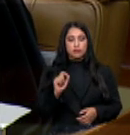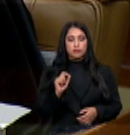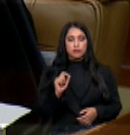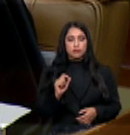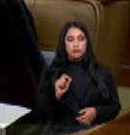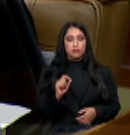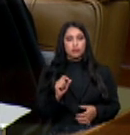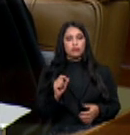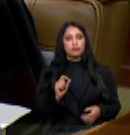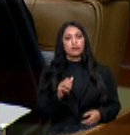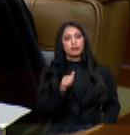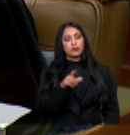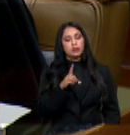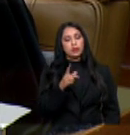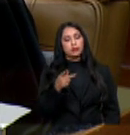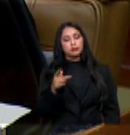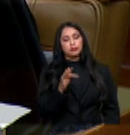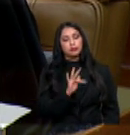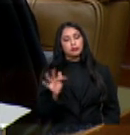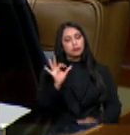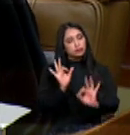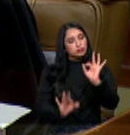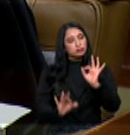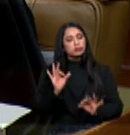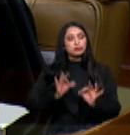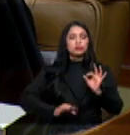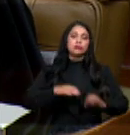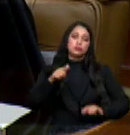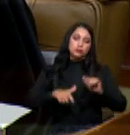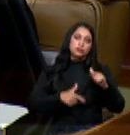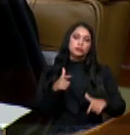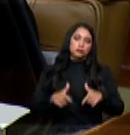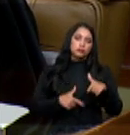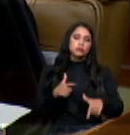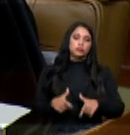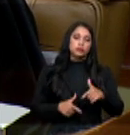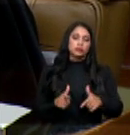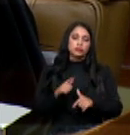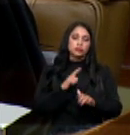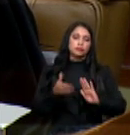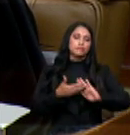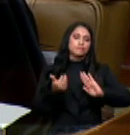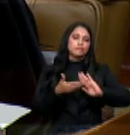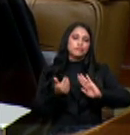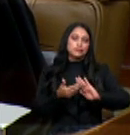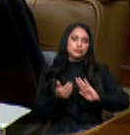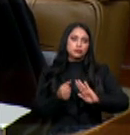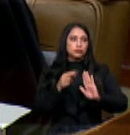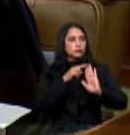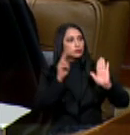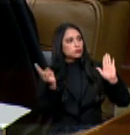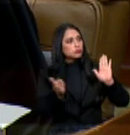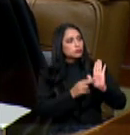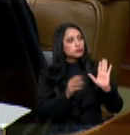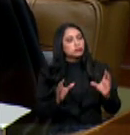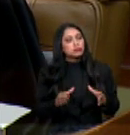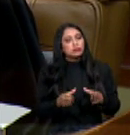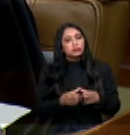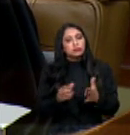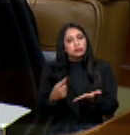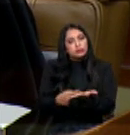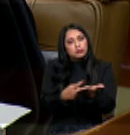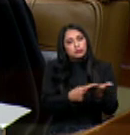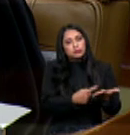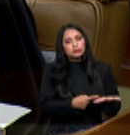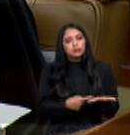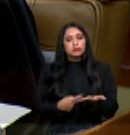e reiteradas decisões da Justiça do Trabalho que, segundo alega, afastariam a aplicação de normas coletivas